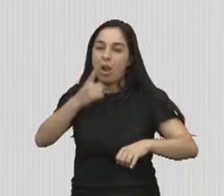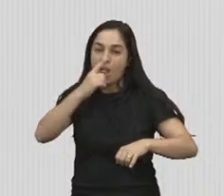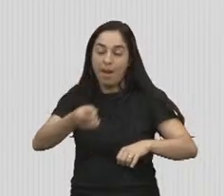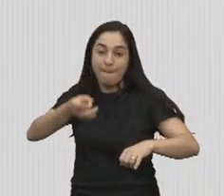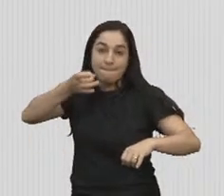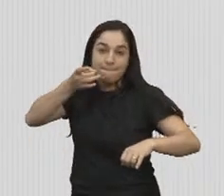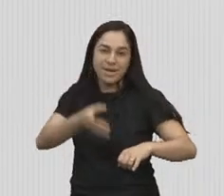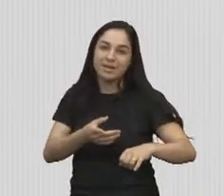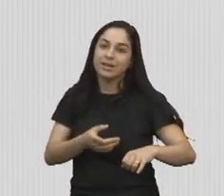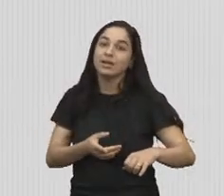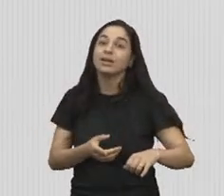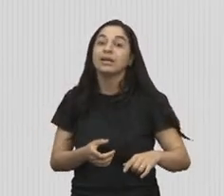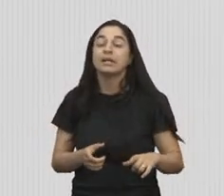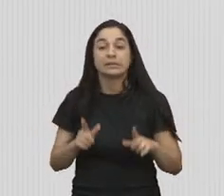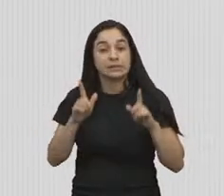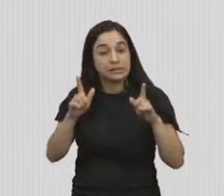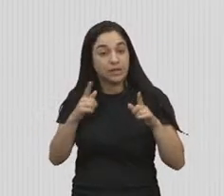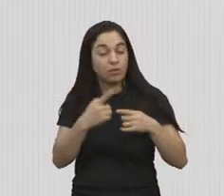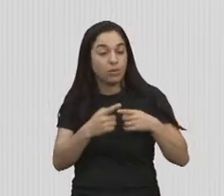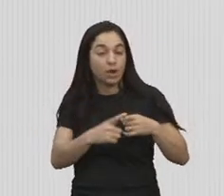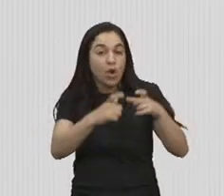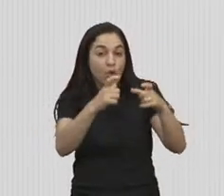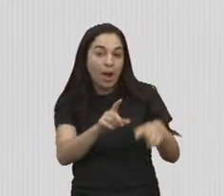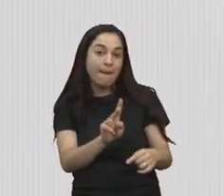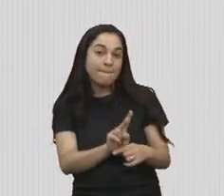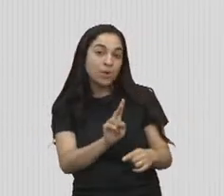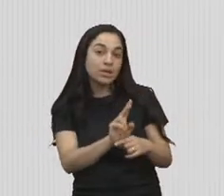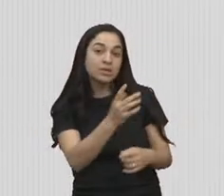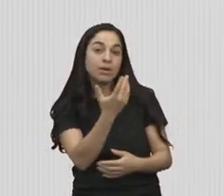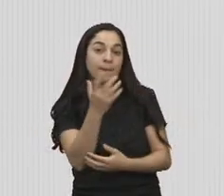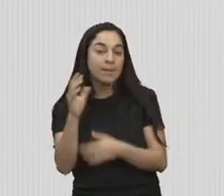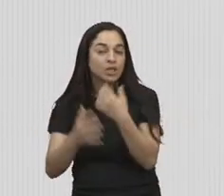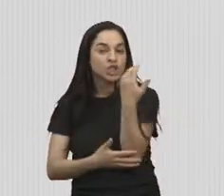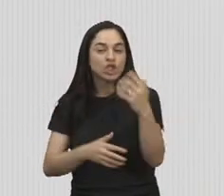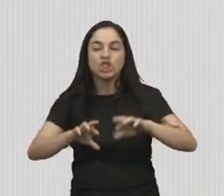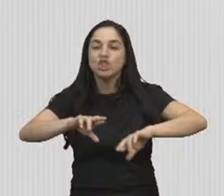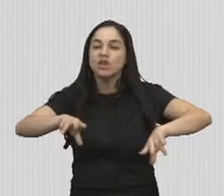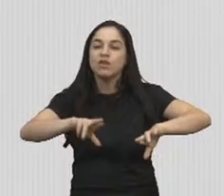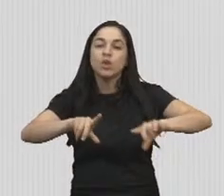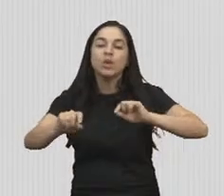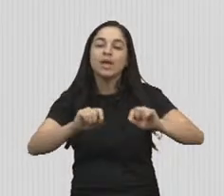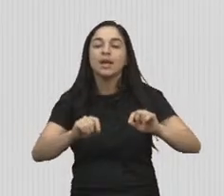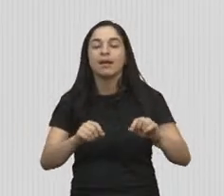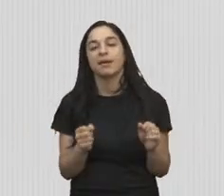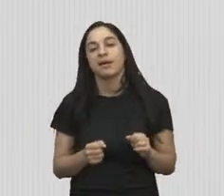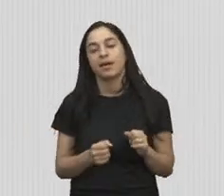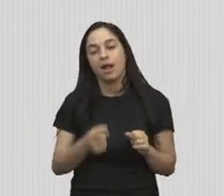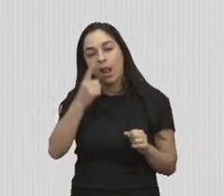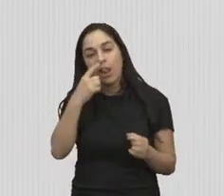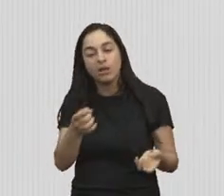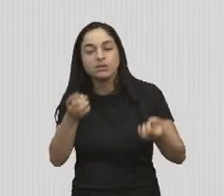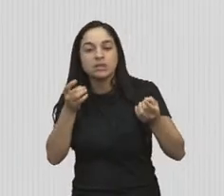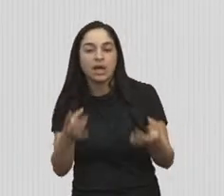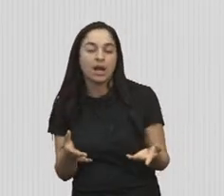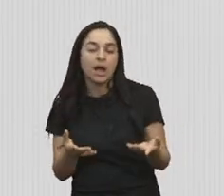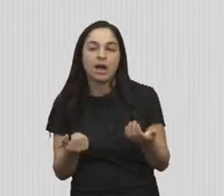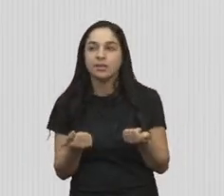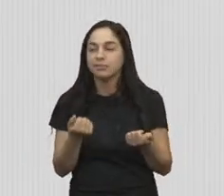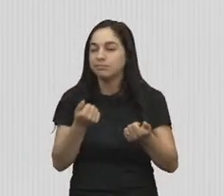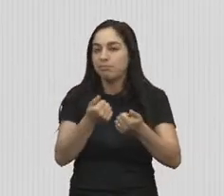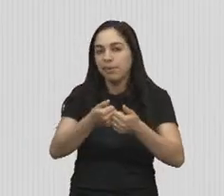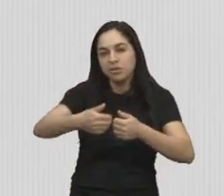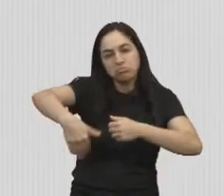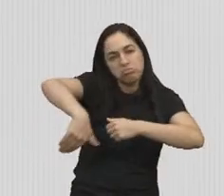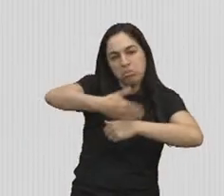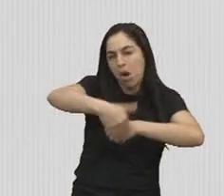uma APP, ele afetou uma área de proteção ambiental. É diferente de um descarte que acontece aí próximo a uma